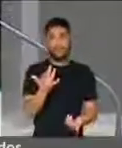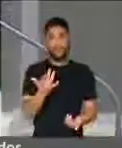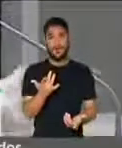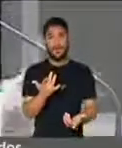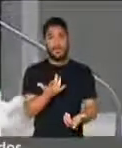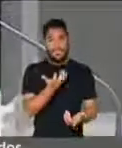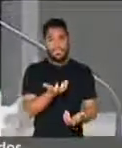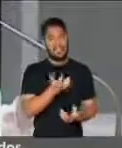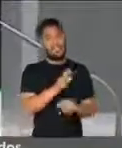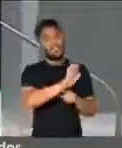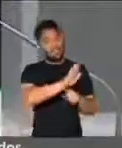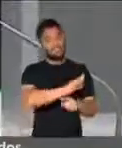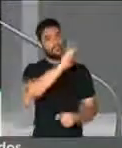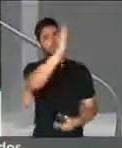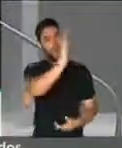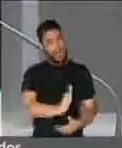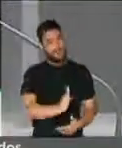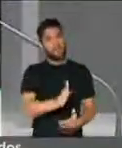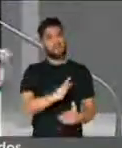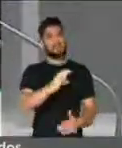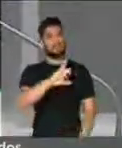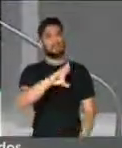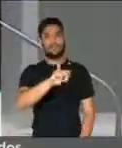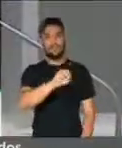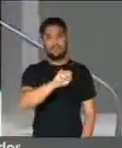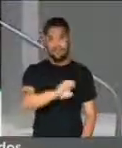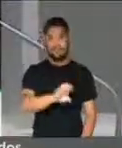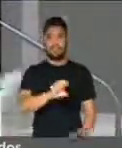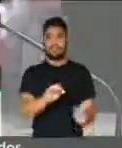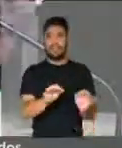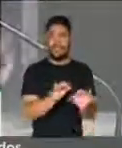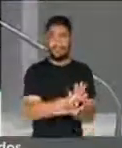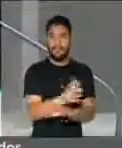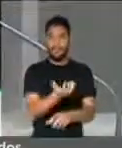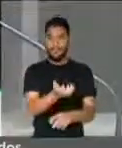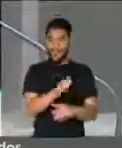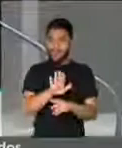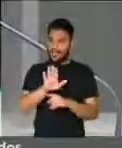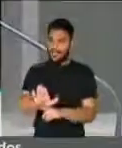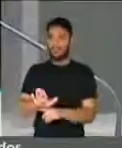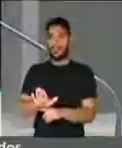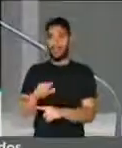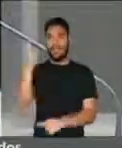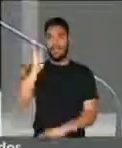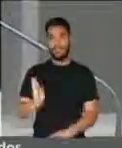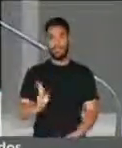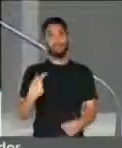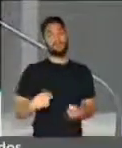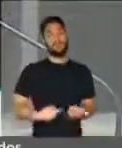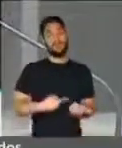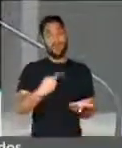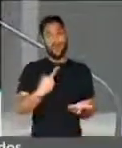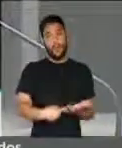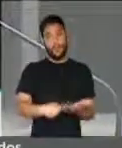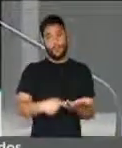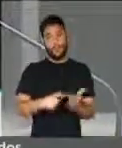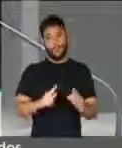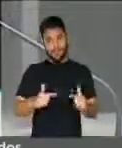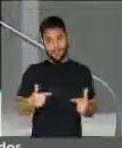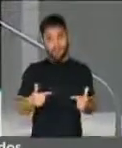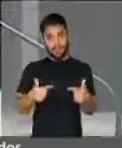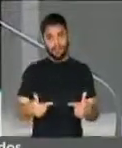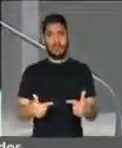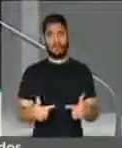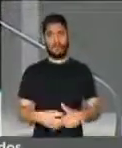esse país da crise, que querem desenvolver, eles têm que assumir o compromisso de lutar